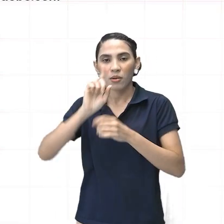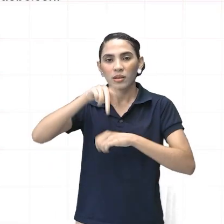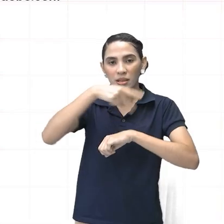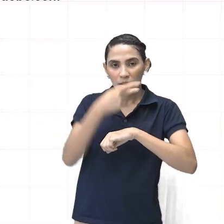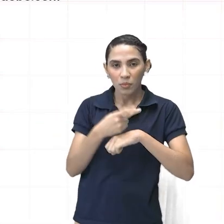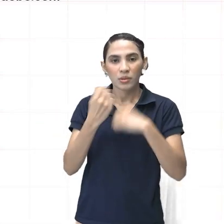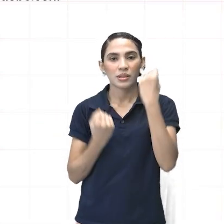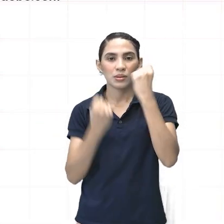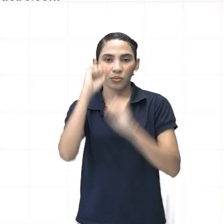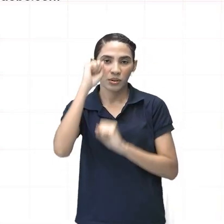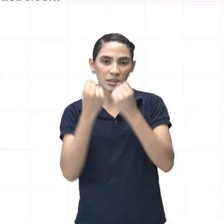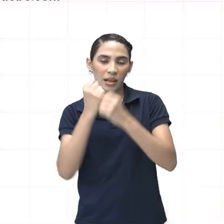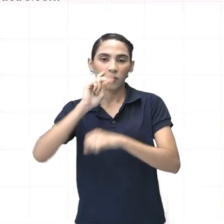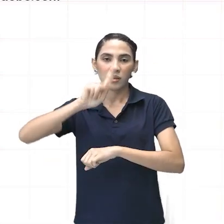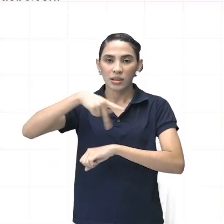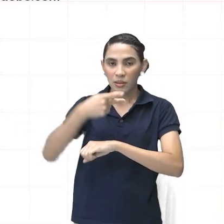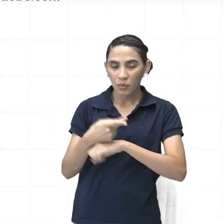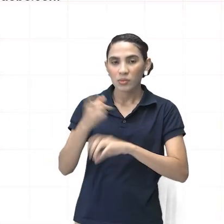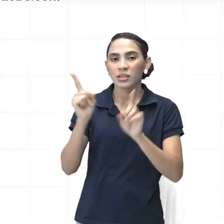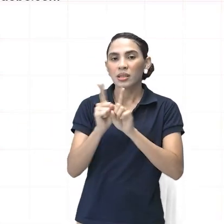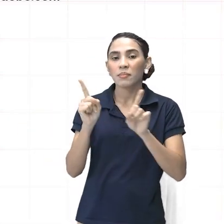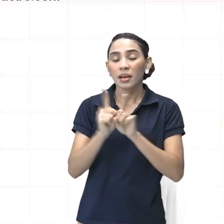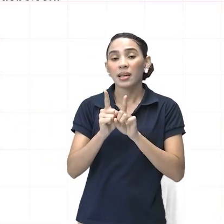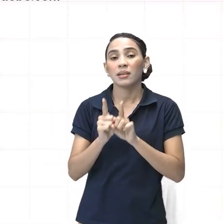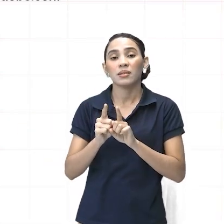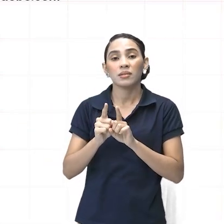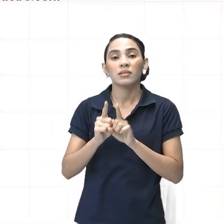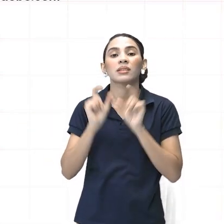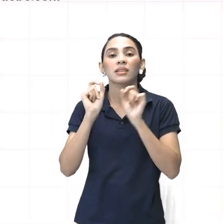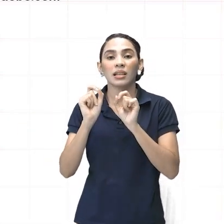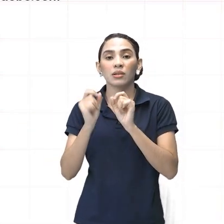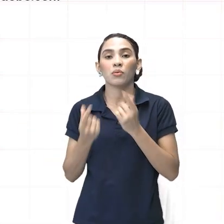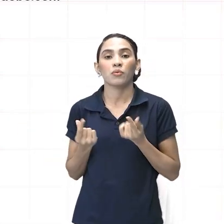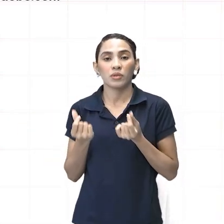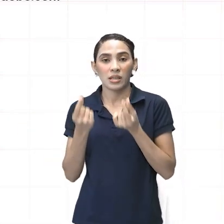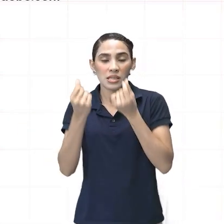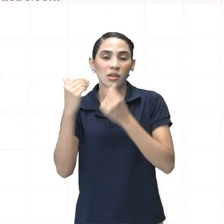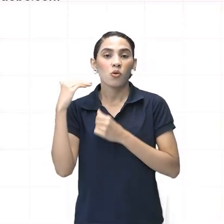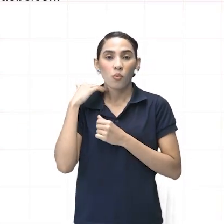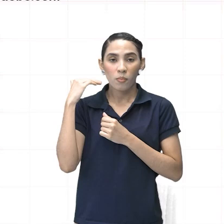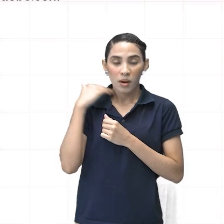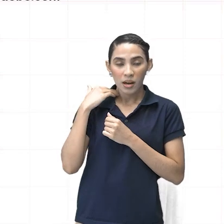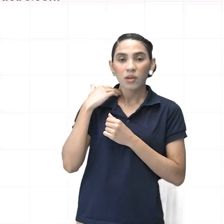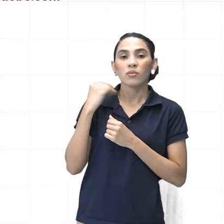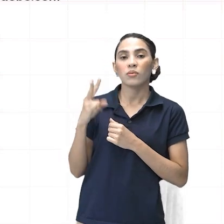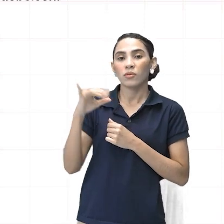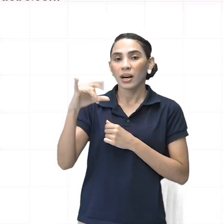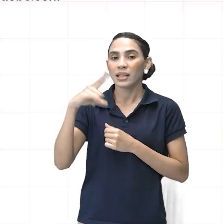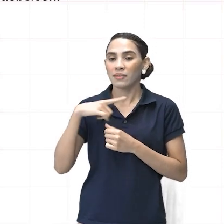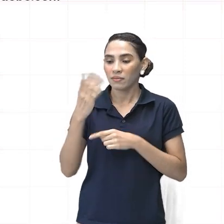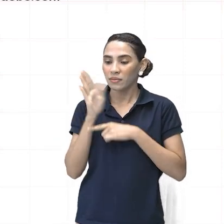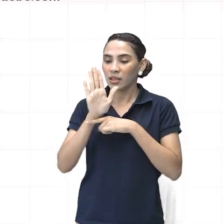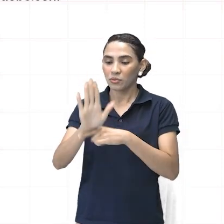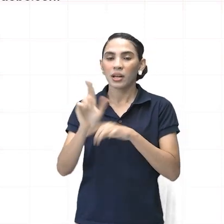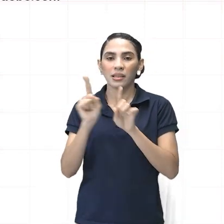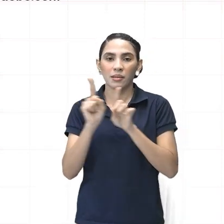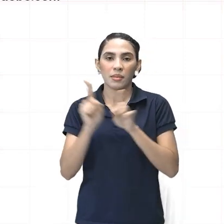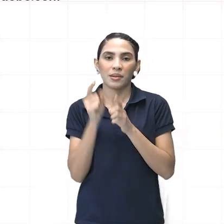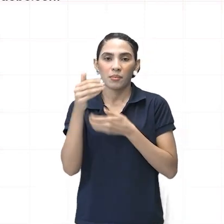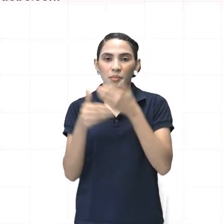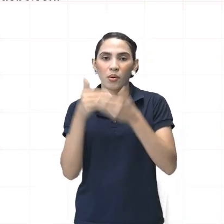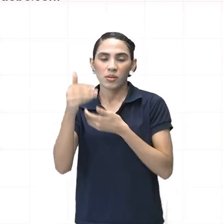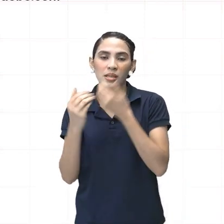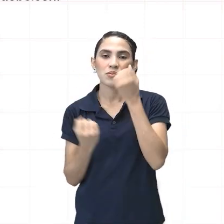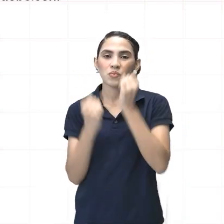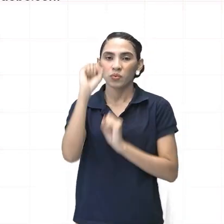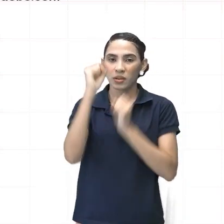por industrial e posteriormente vindo aí o financeiro, onde os bancos eles acabam ajudando aí o processo